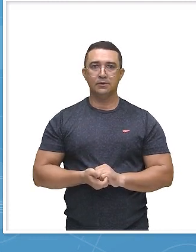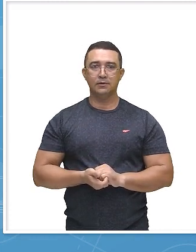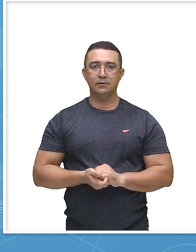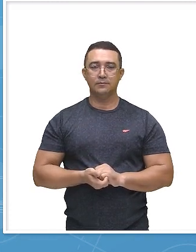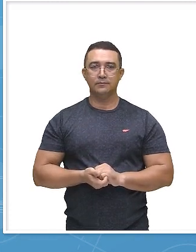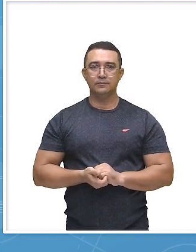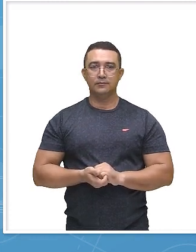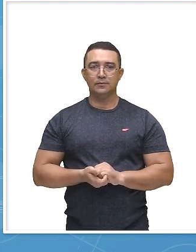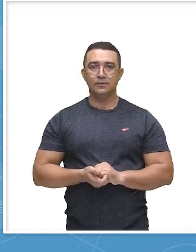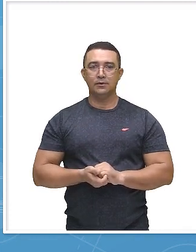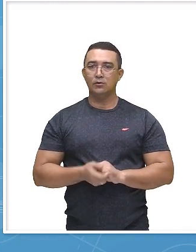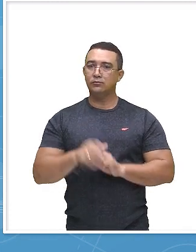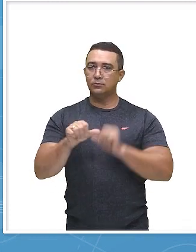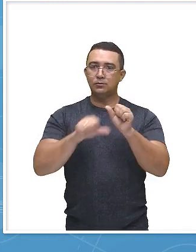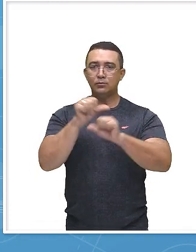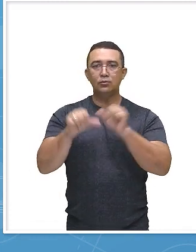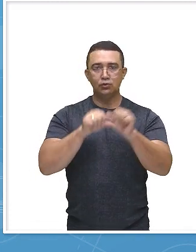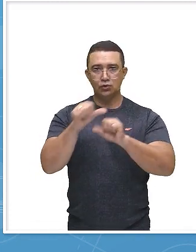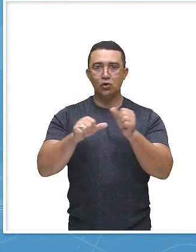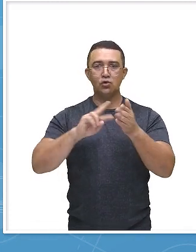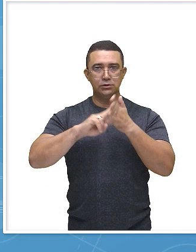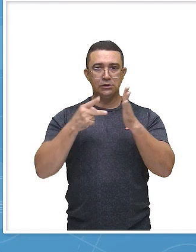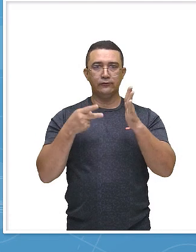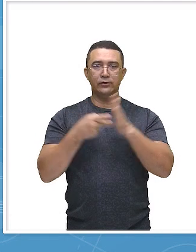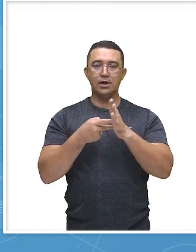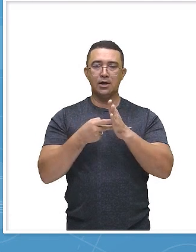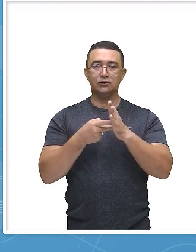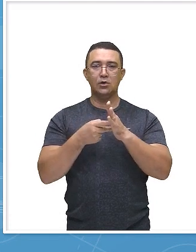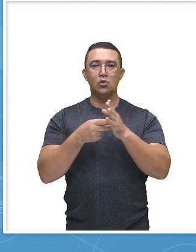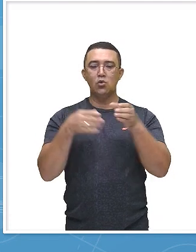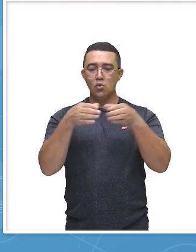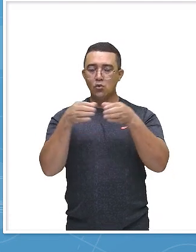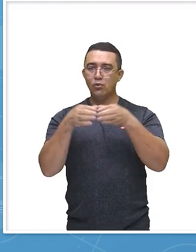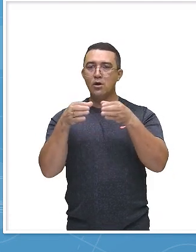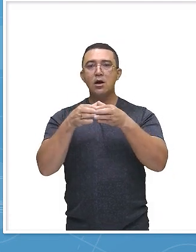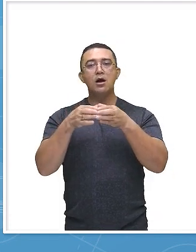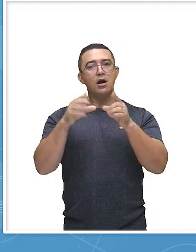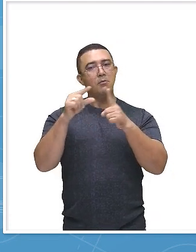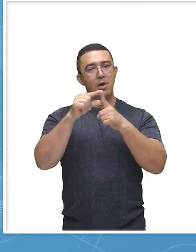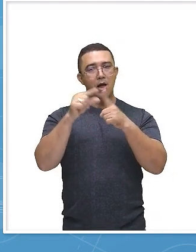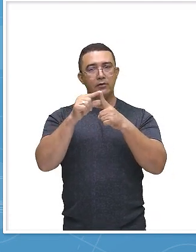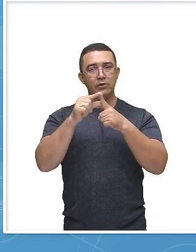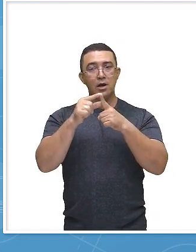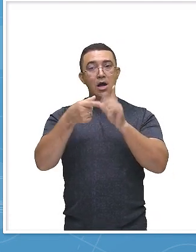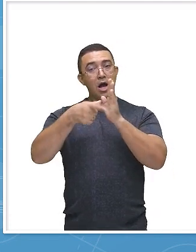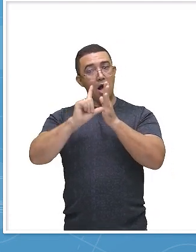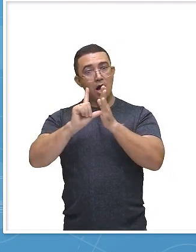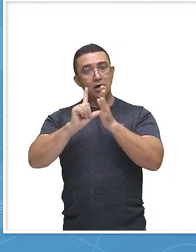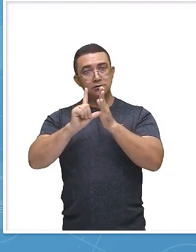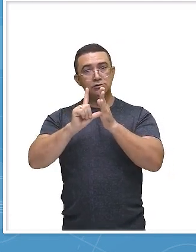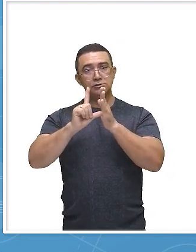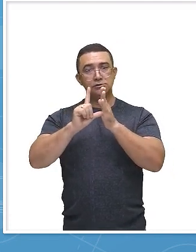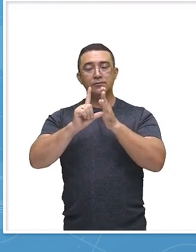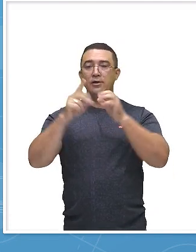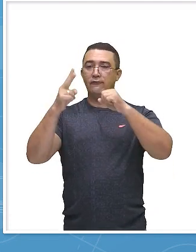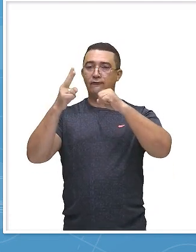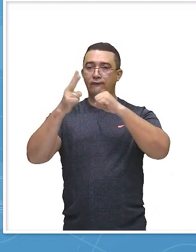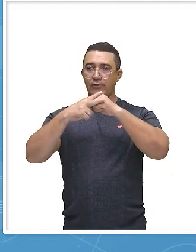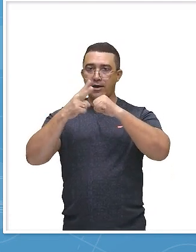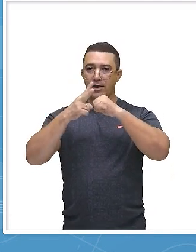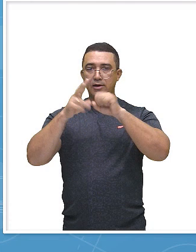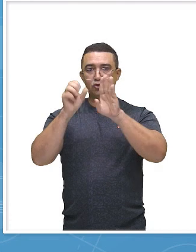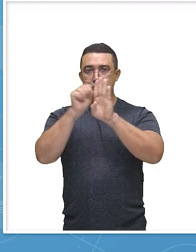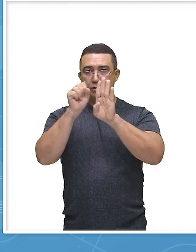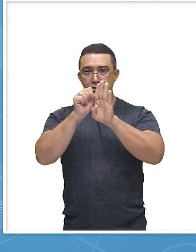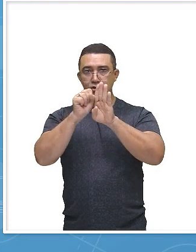perdoar mudou, alterou, transformou a classe de palavra que era verbo e passou a ser substantivo. Proteja o verde. Verde